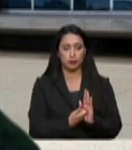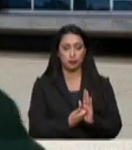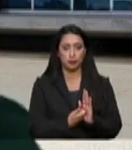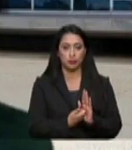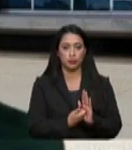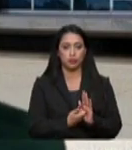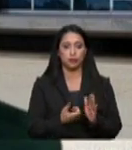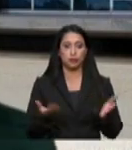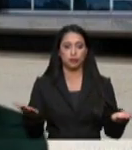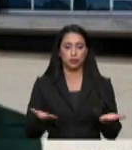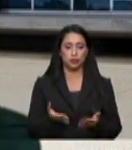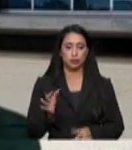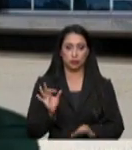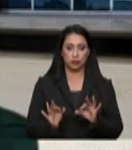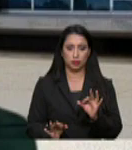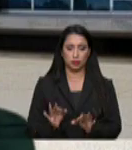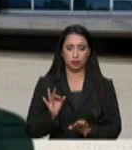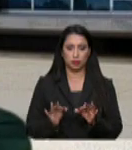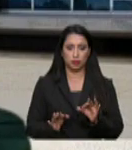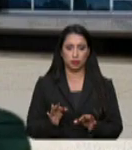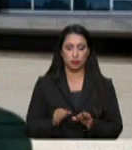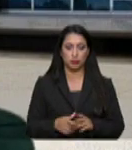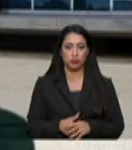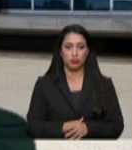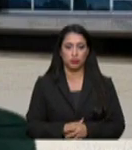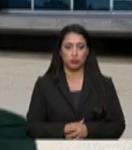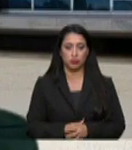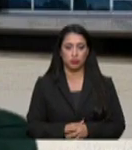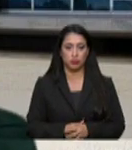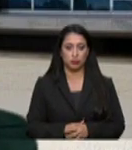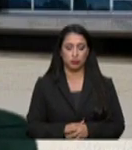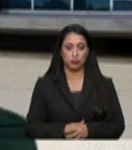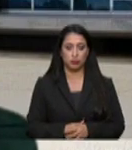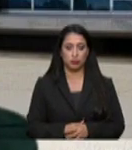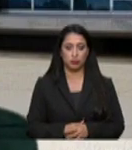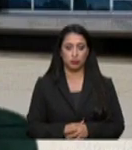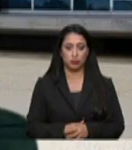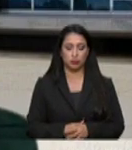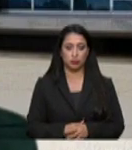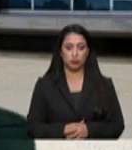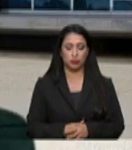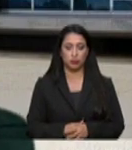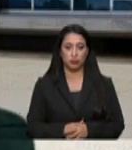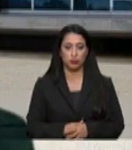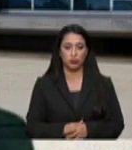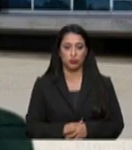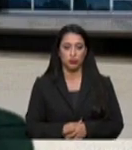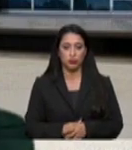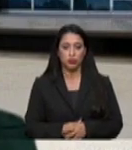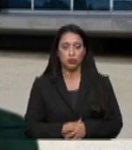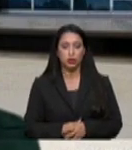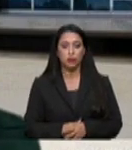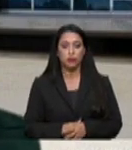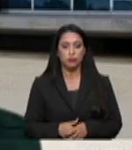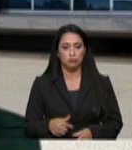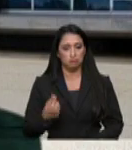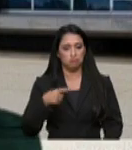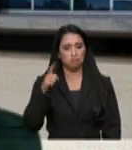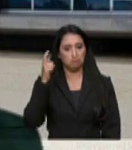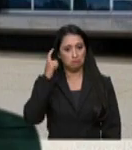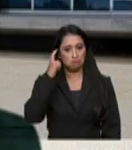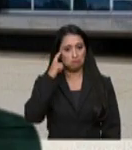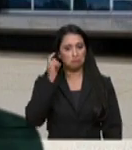horas estamos a julgado e este eu reputo o julgamento mais